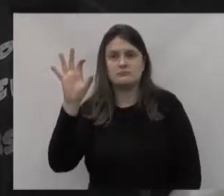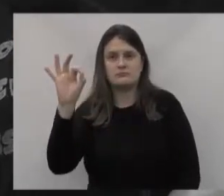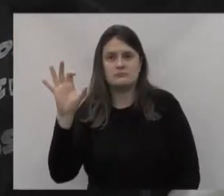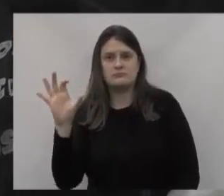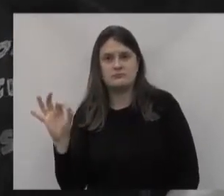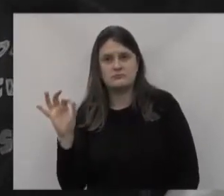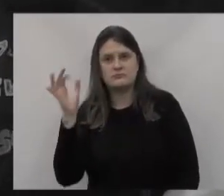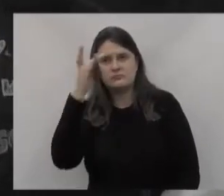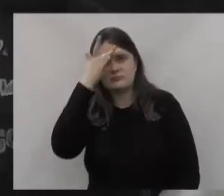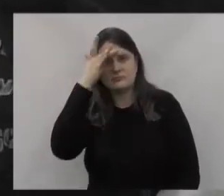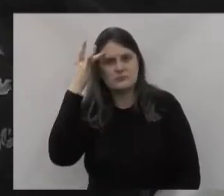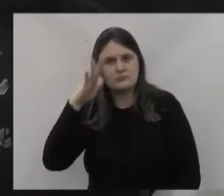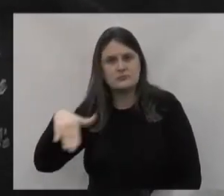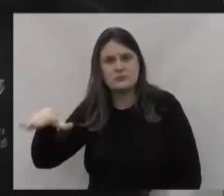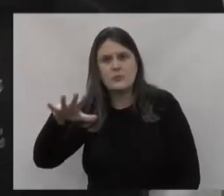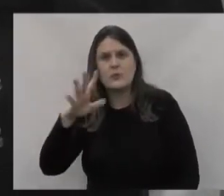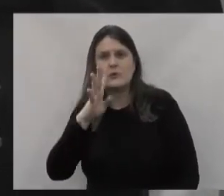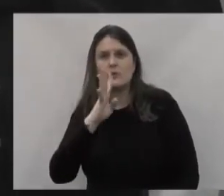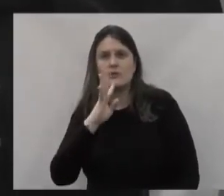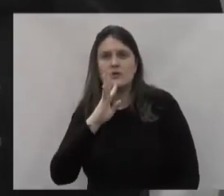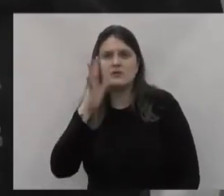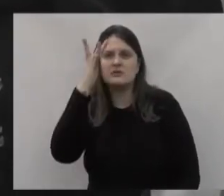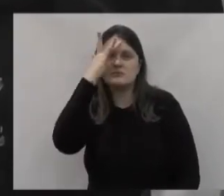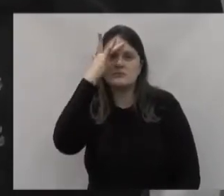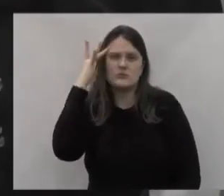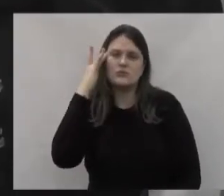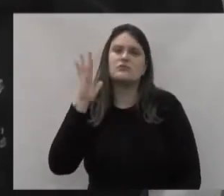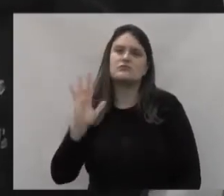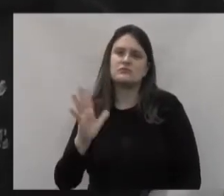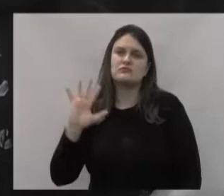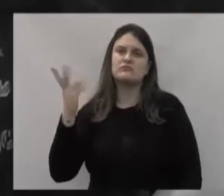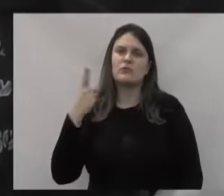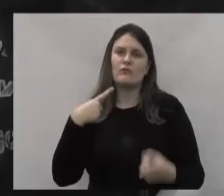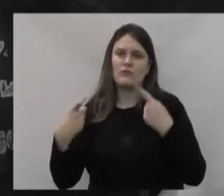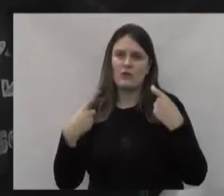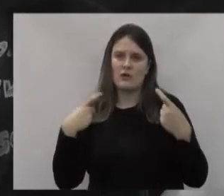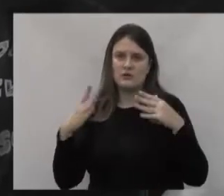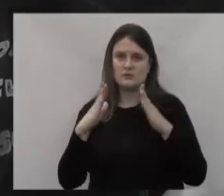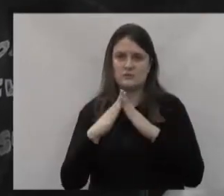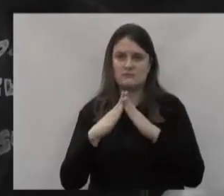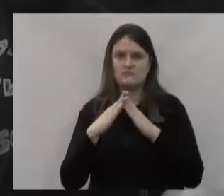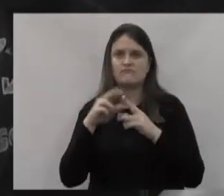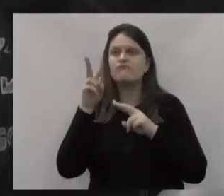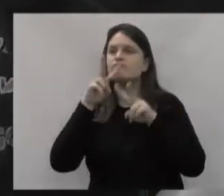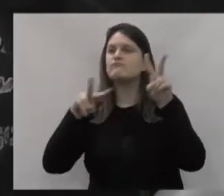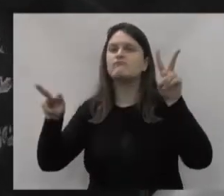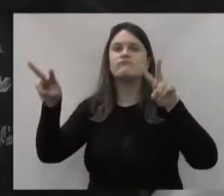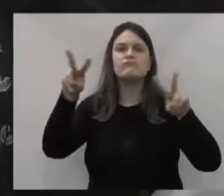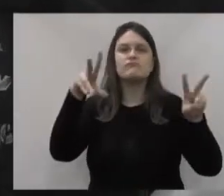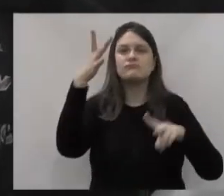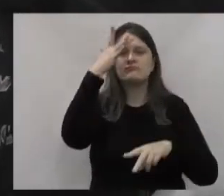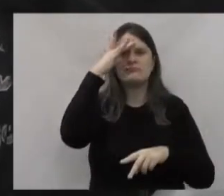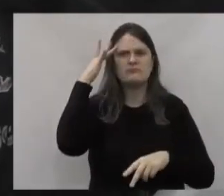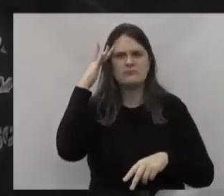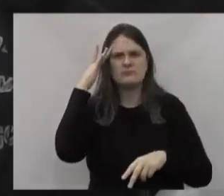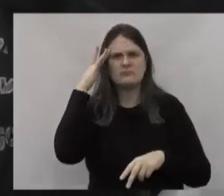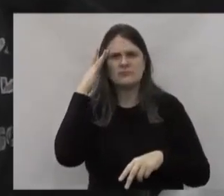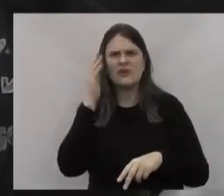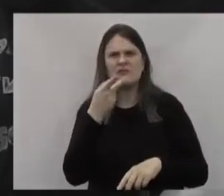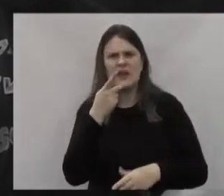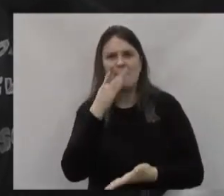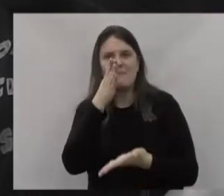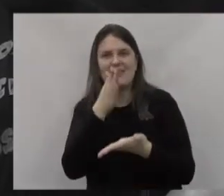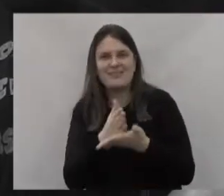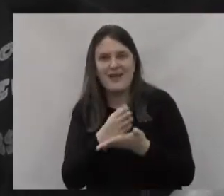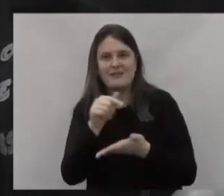54% das pessoas conhecem alguém que sofreu violência doméstica. Olhem ao redor. A gente está falando que